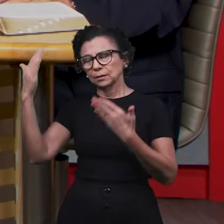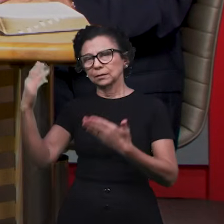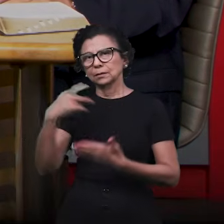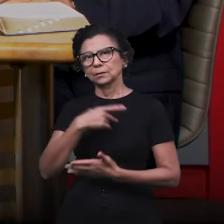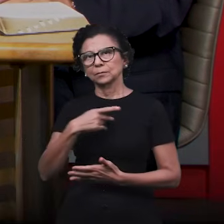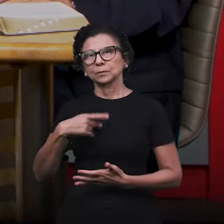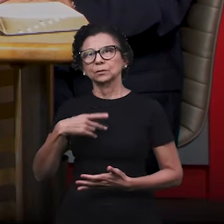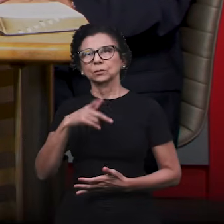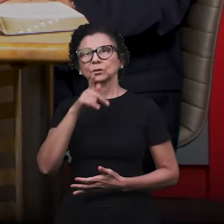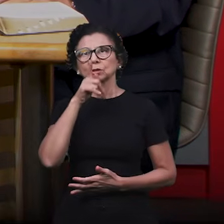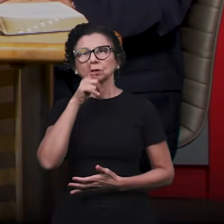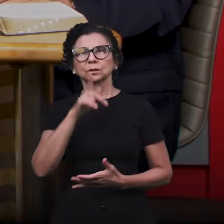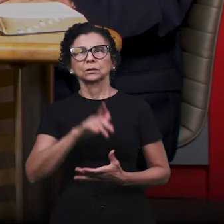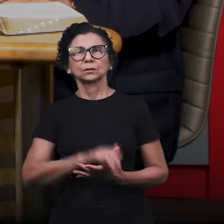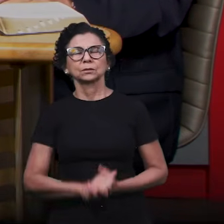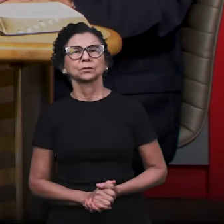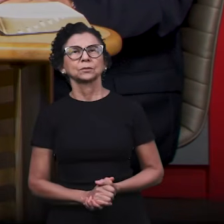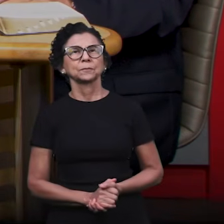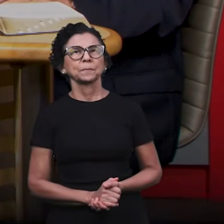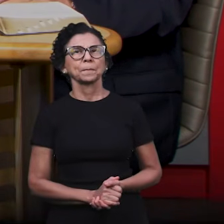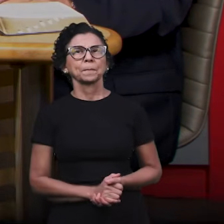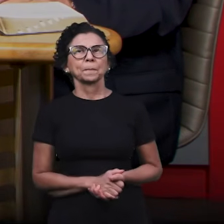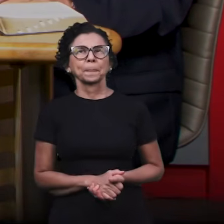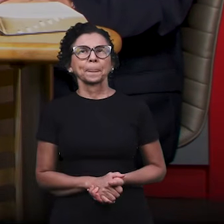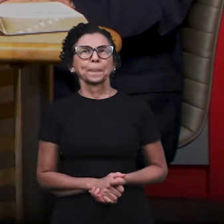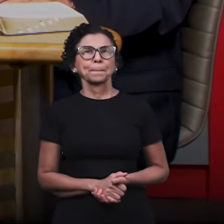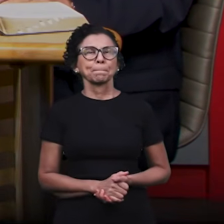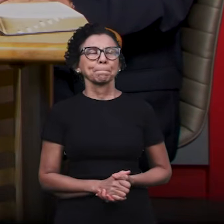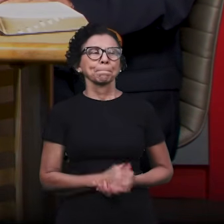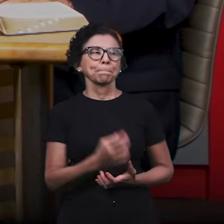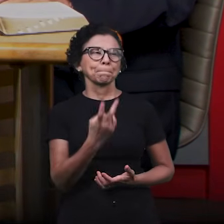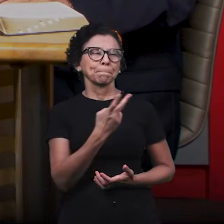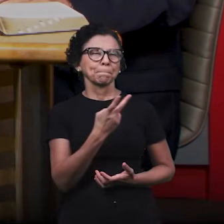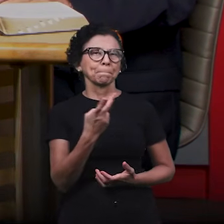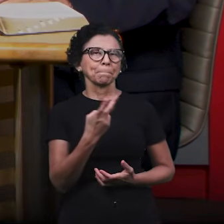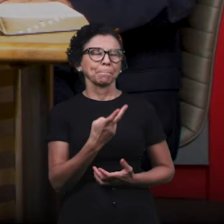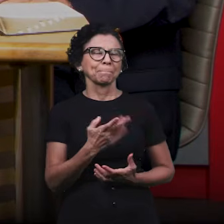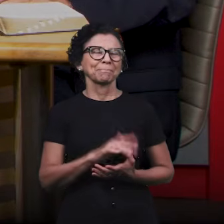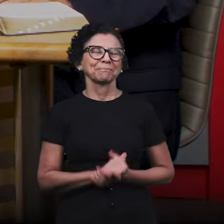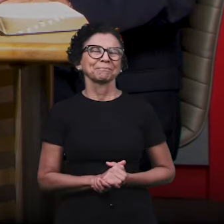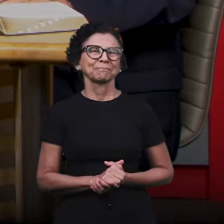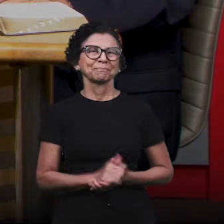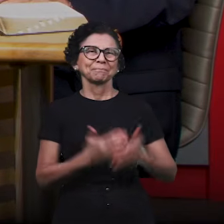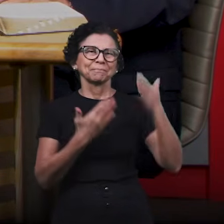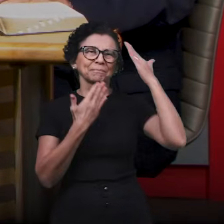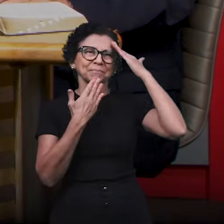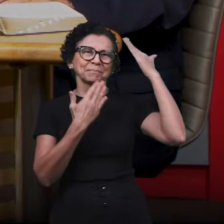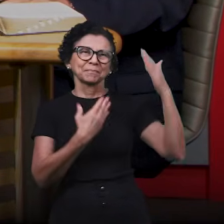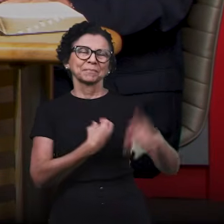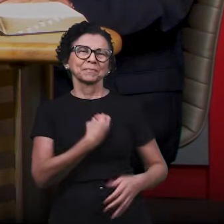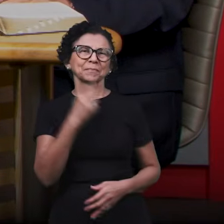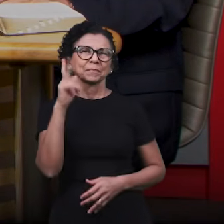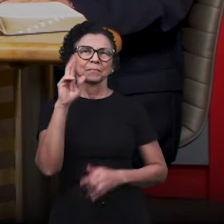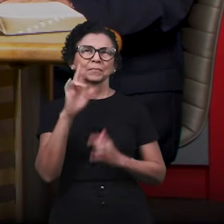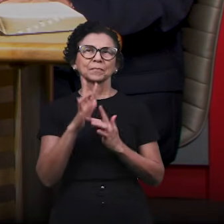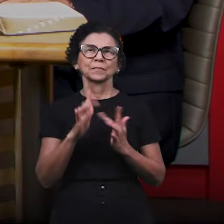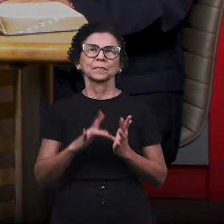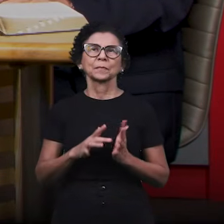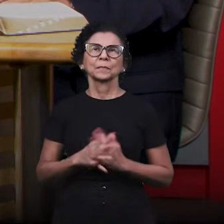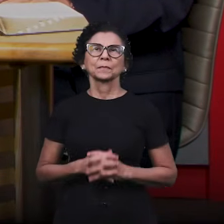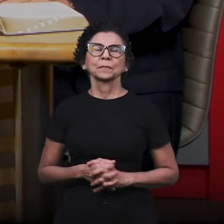do Senhor. E nossos convidados especiais, nós agradecemos o nosso irmão Arthur e a nossa irmã Ana Lúcia. Muito obrigado pela participação, a paz do Senhor para